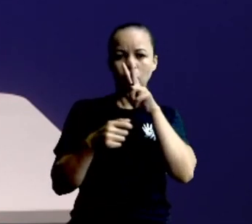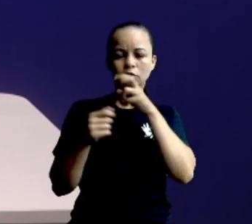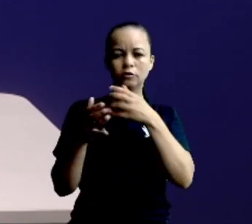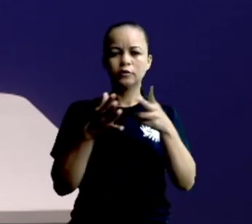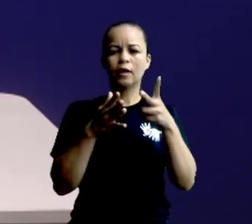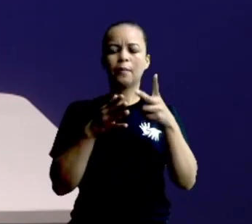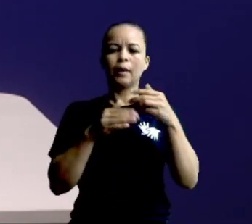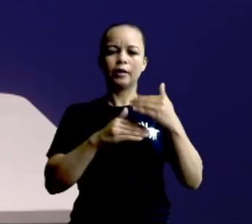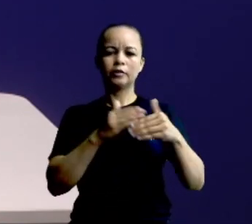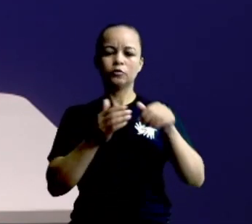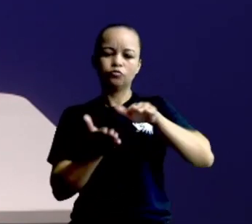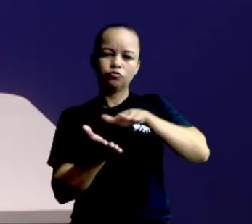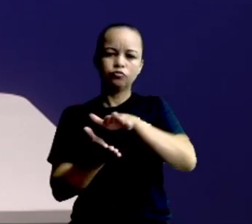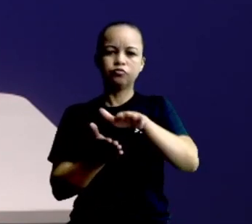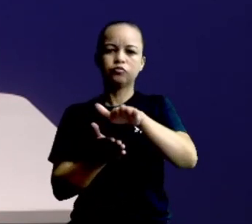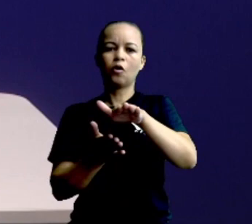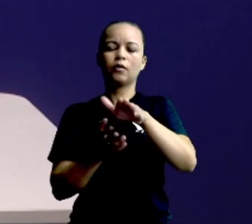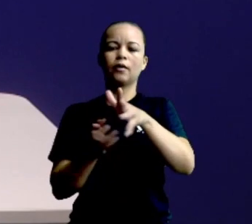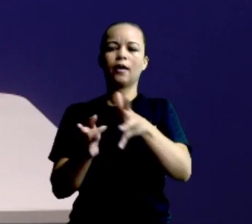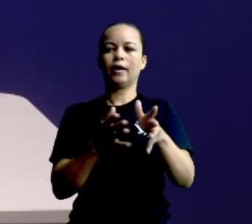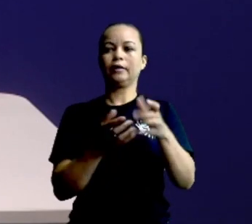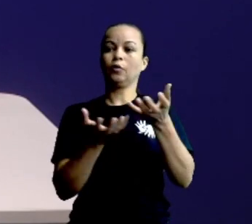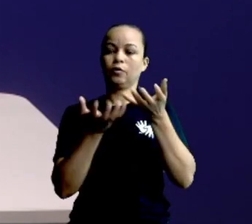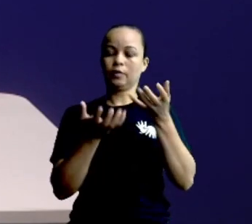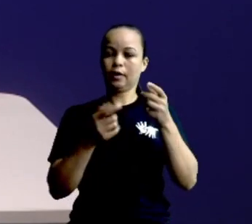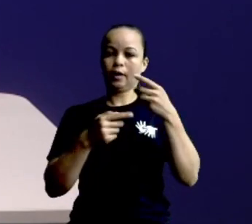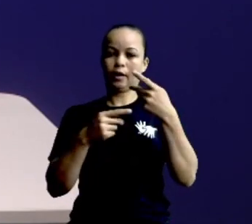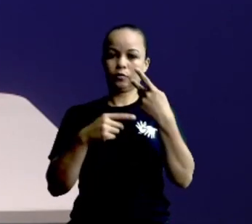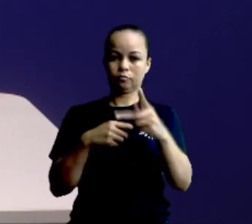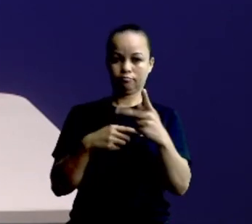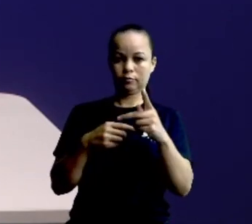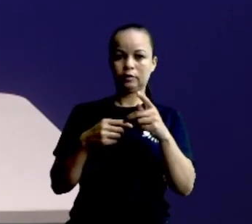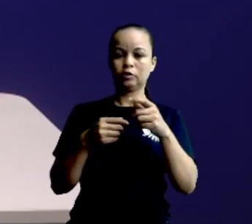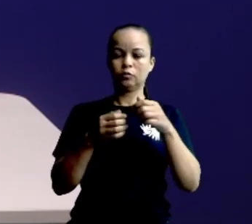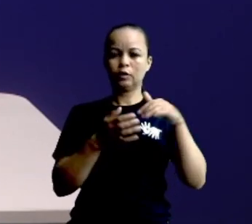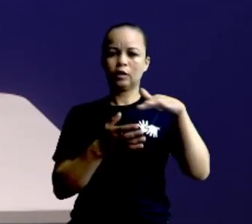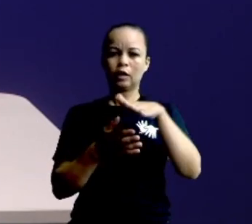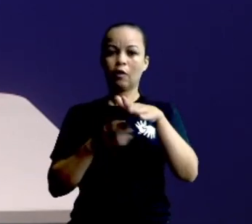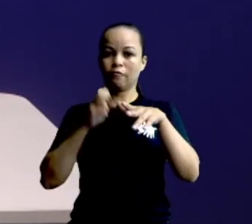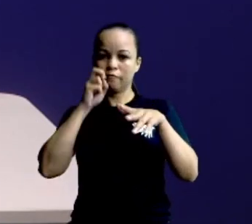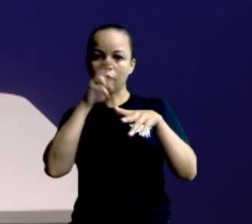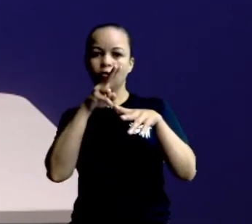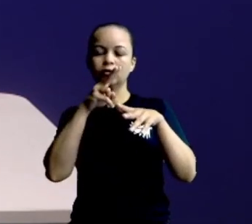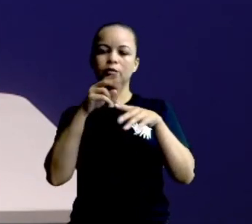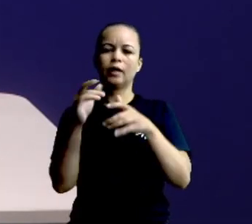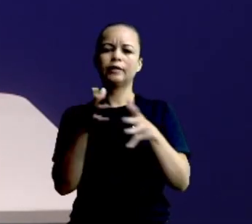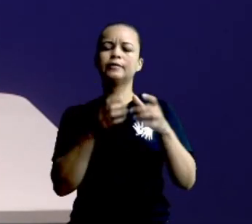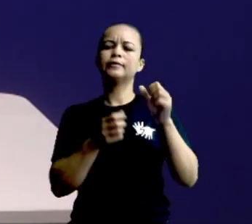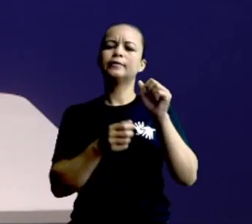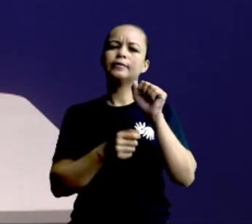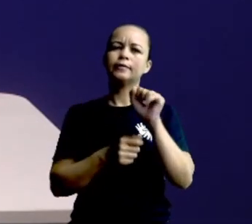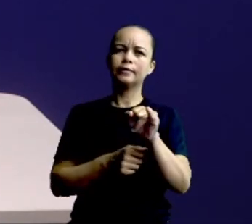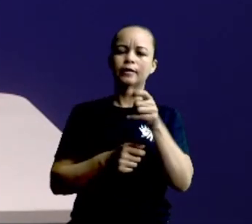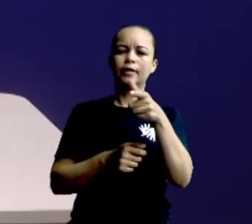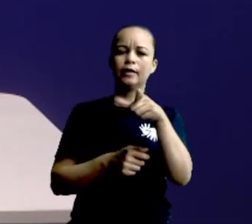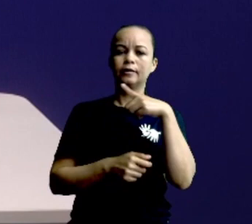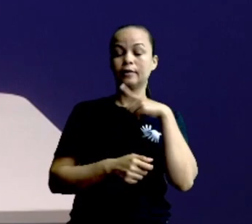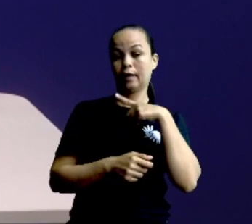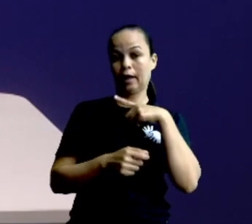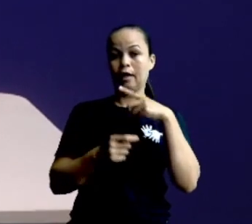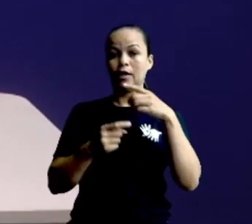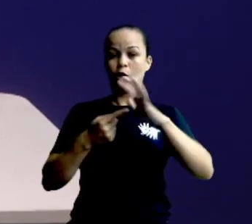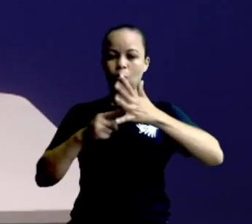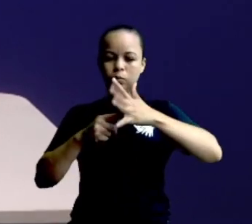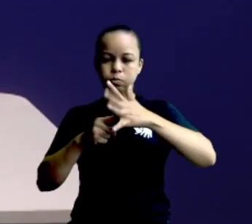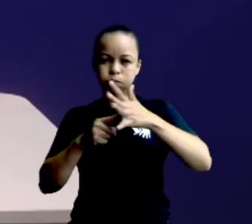Para ele conseguir se deslocar. Então, se eu quero deslocar esse objeto aqui, eu tenho que aplicar uma certa força. Se ele tem um motor nele mesmo,